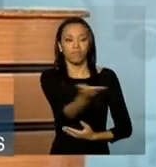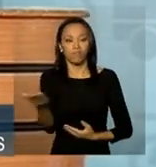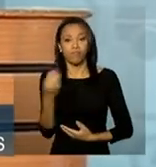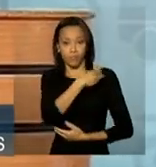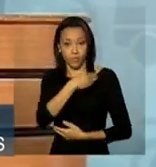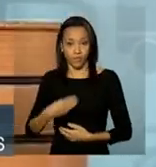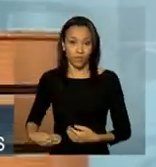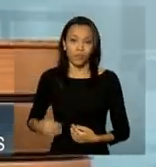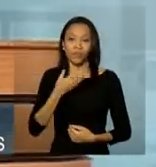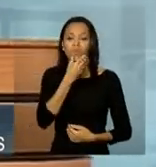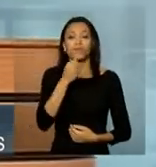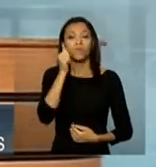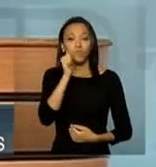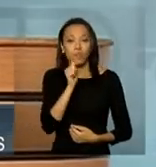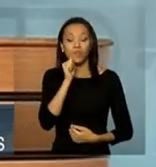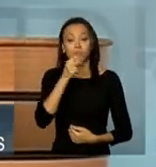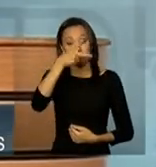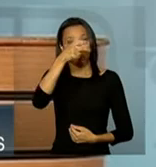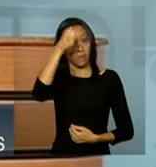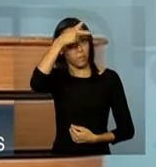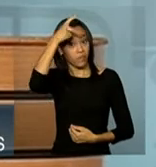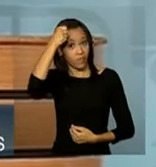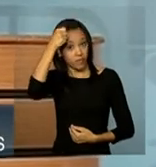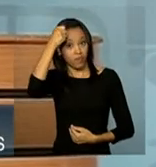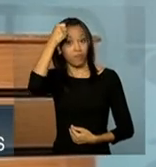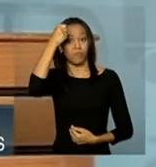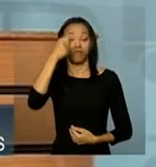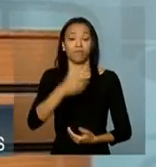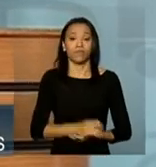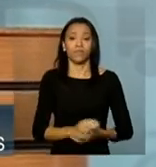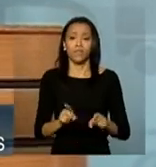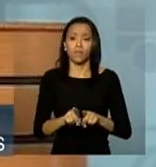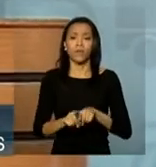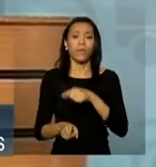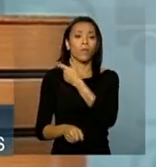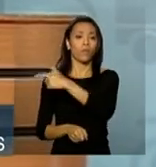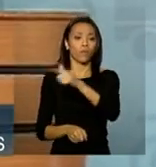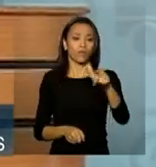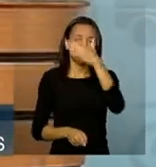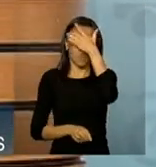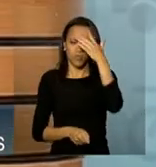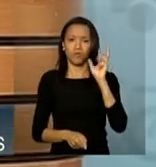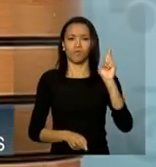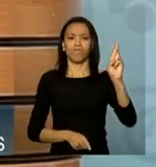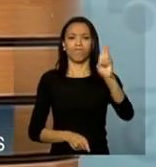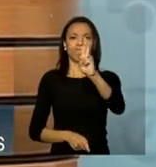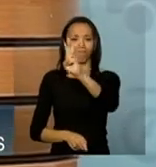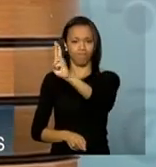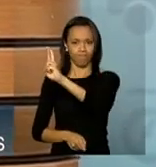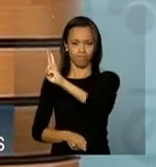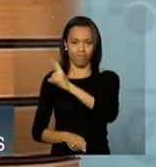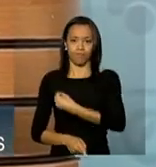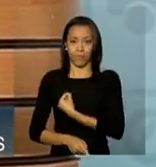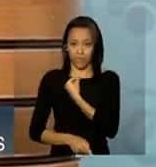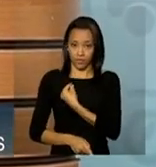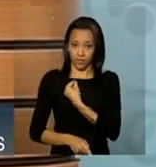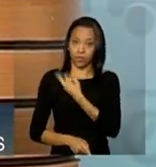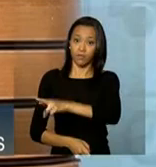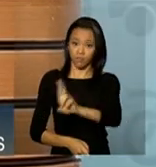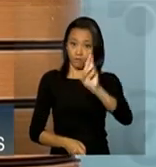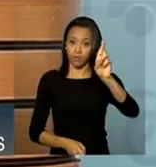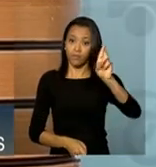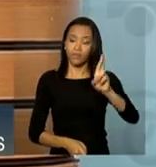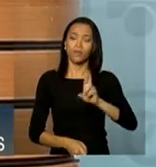senhoras e senhores prefeitos e prefeitas, e mais autoridades aqui presentes ou representadas,